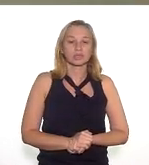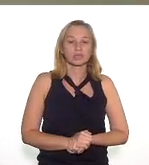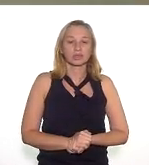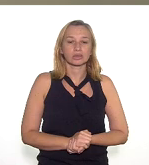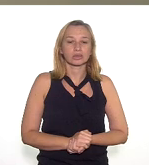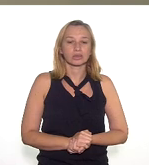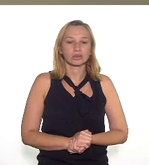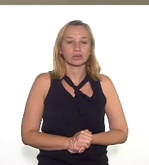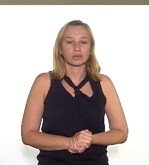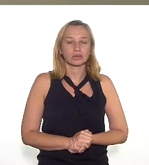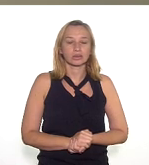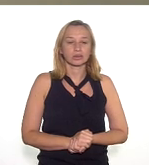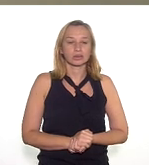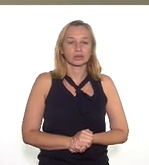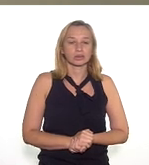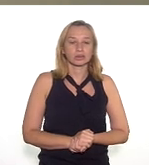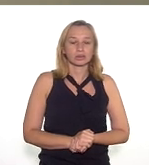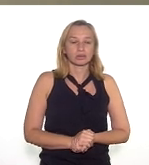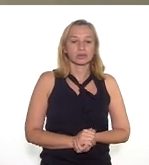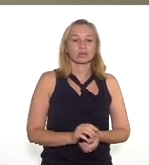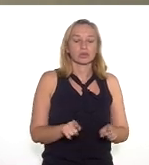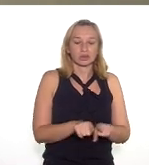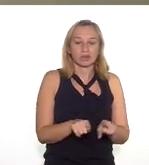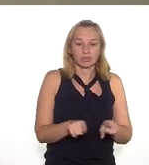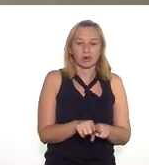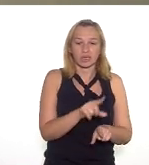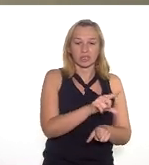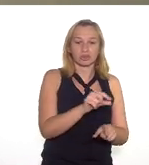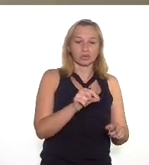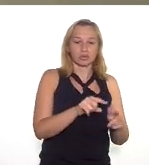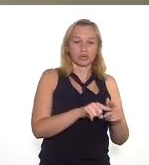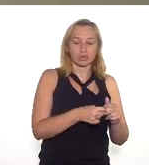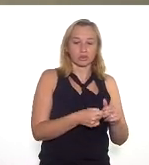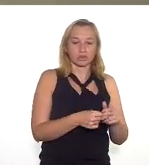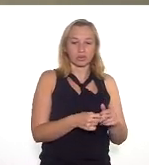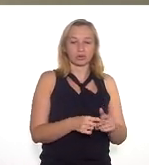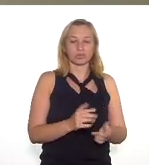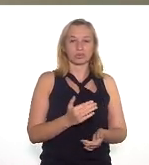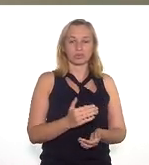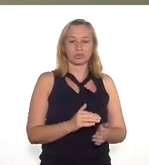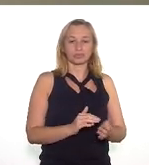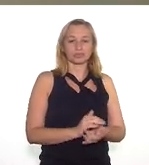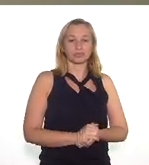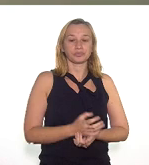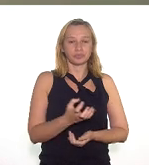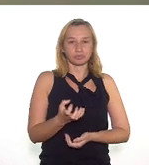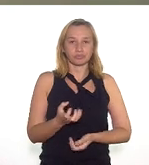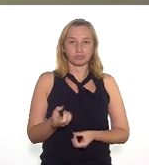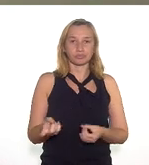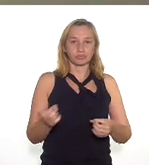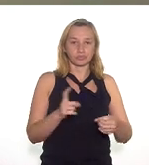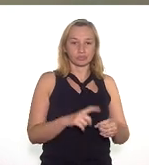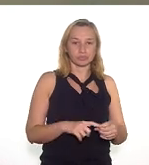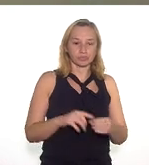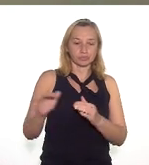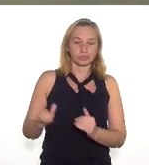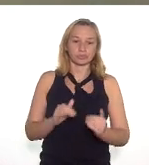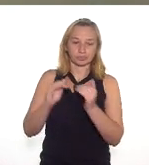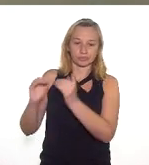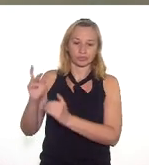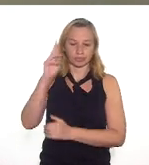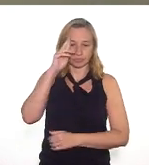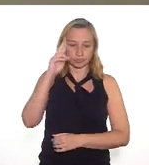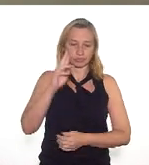a decisão que a reformou ou a extinguiu, por favor. Eu queria voltar ao